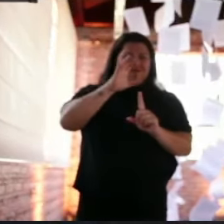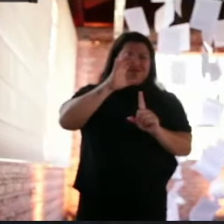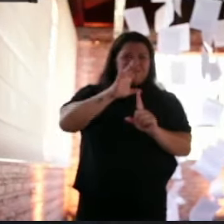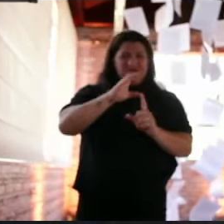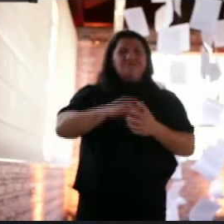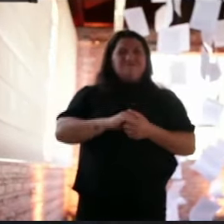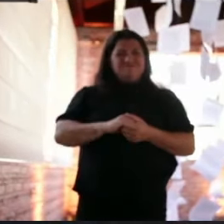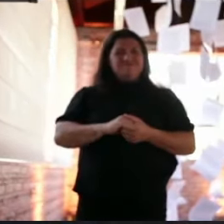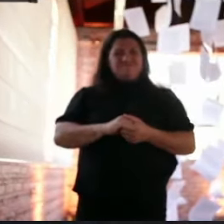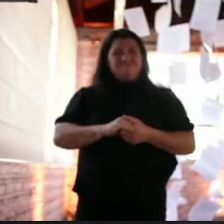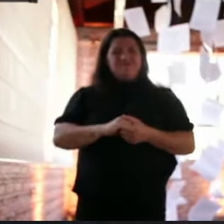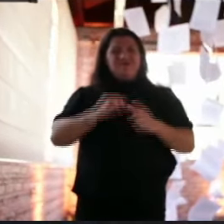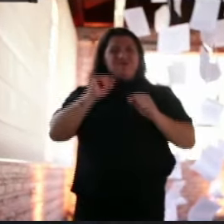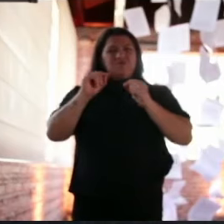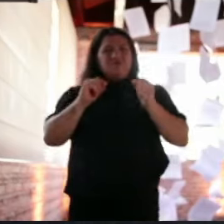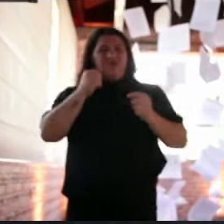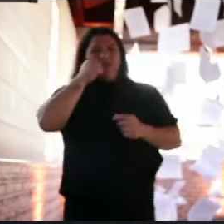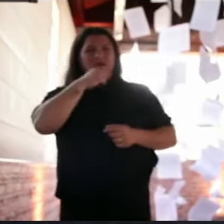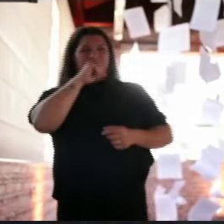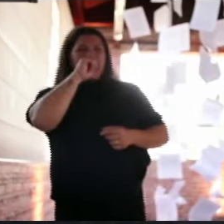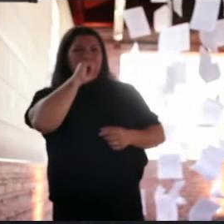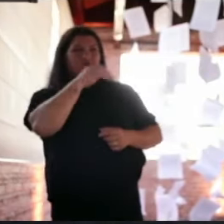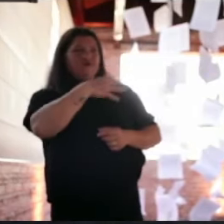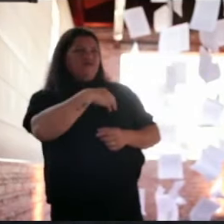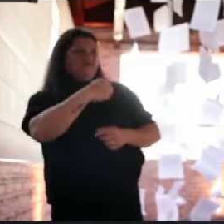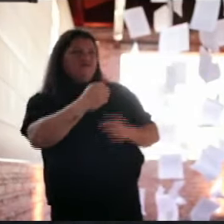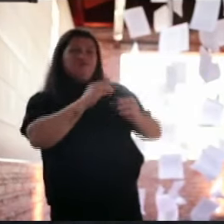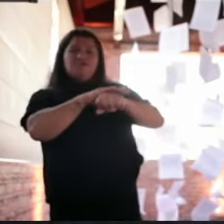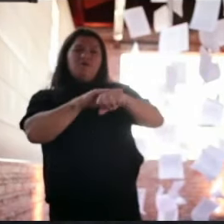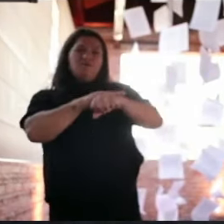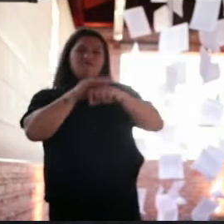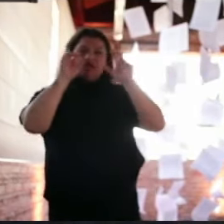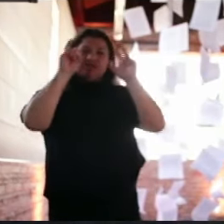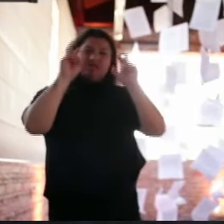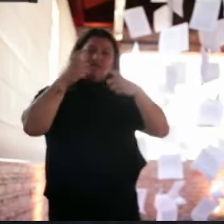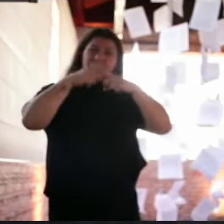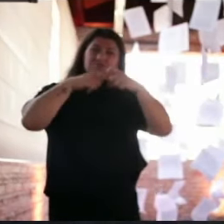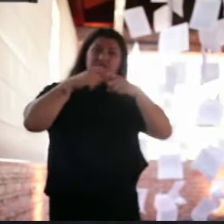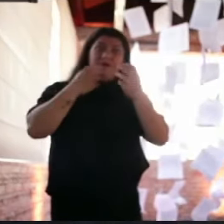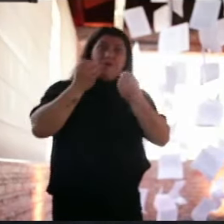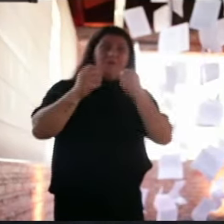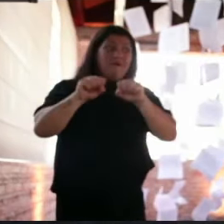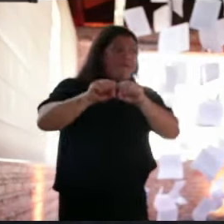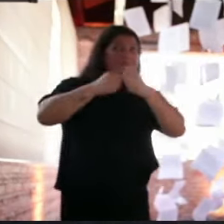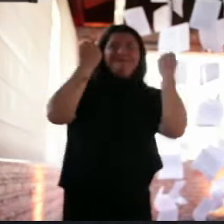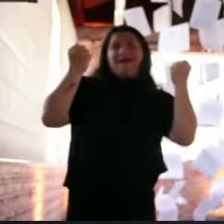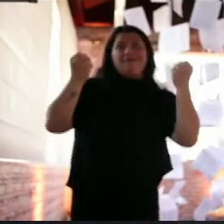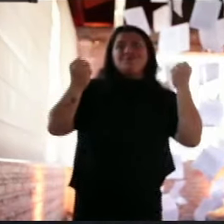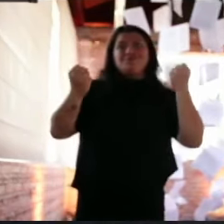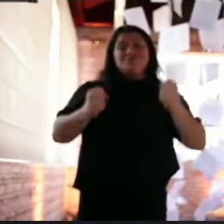sentido a ponto de mães e filhos raramente falarem sobre isso como romper esse tabu